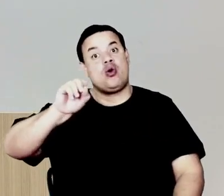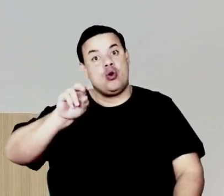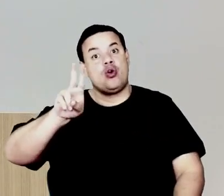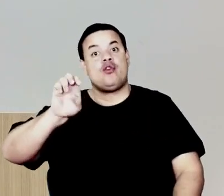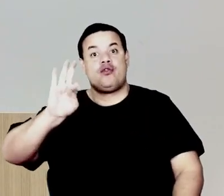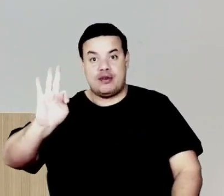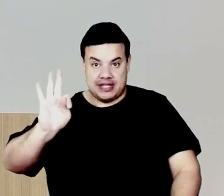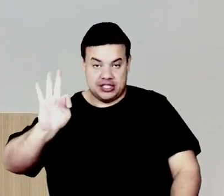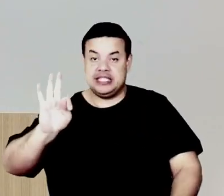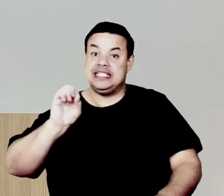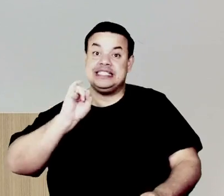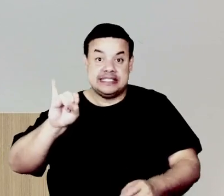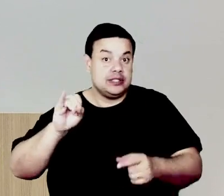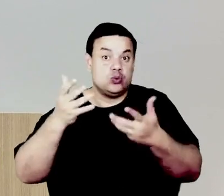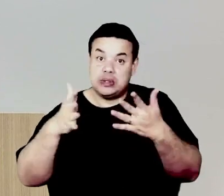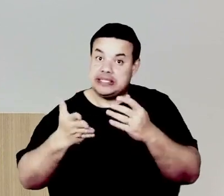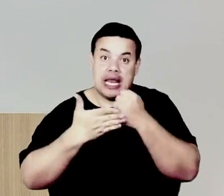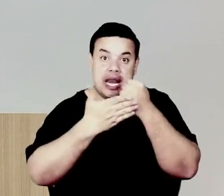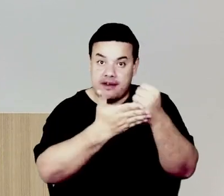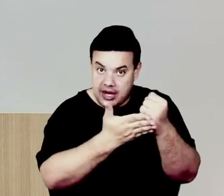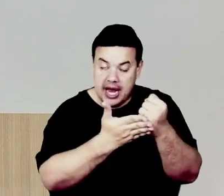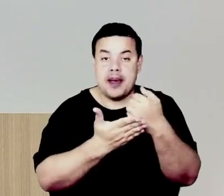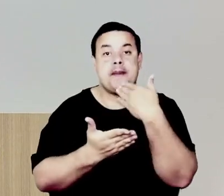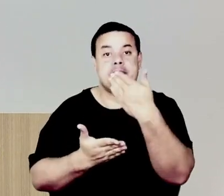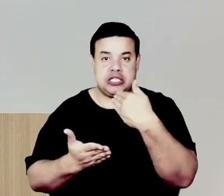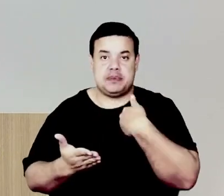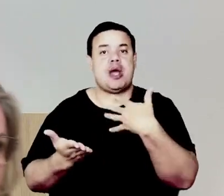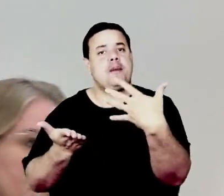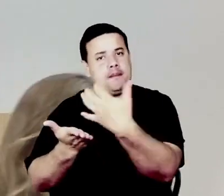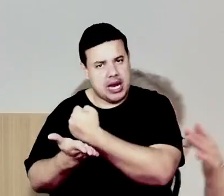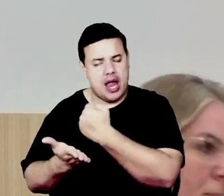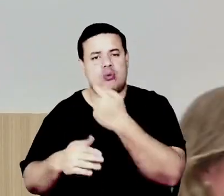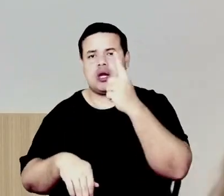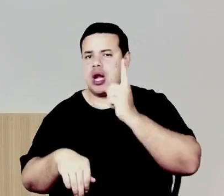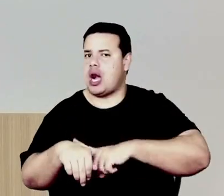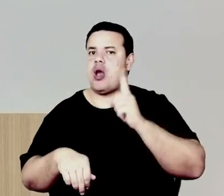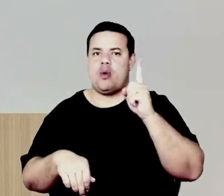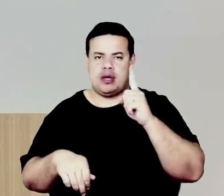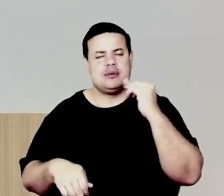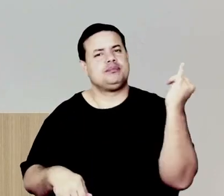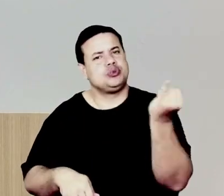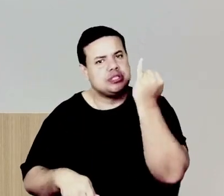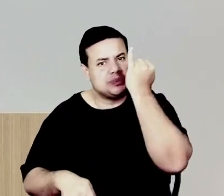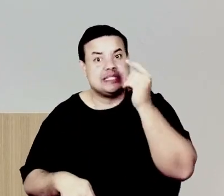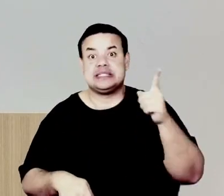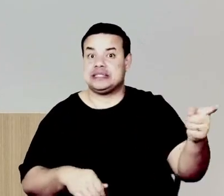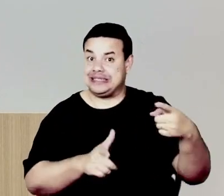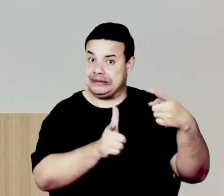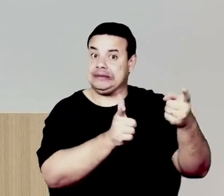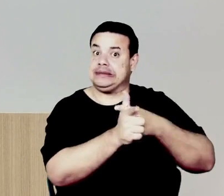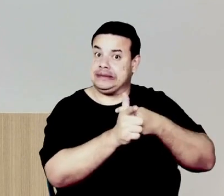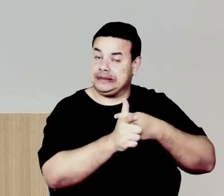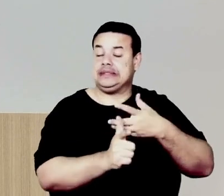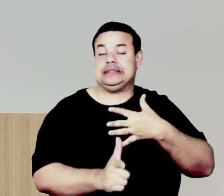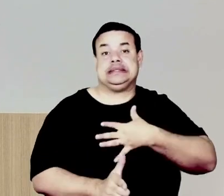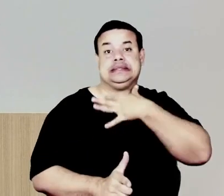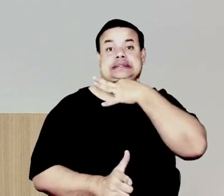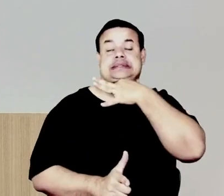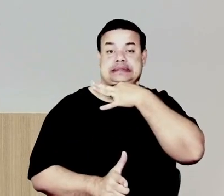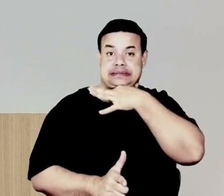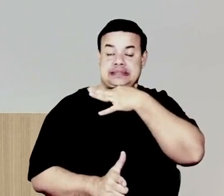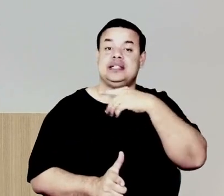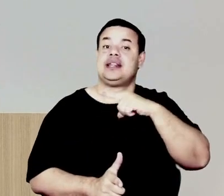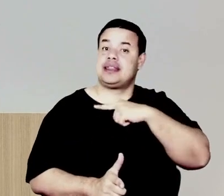que eu busco na hora. Vai ser de grande importância. Nós estamos com uma dívida muito alta. Nós estamos em Palotina devendo